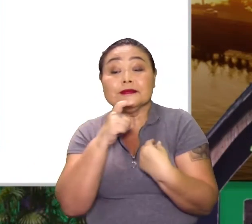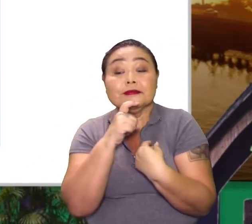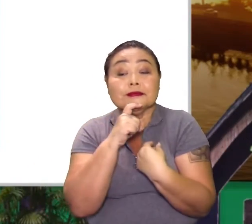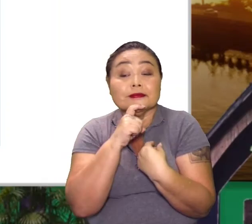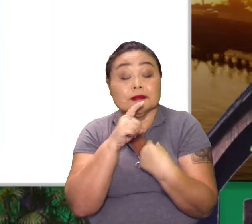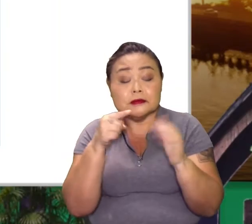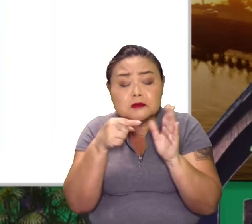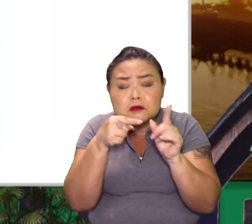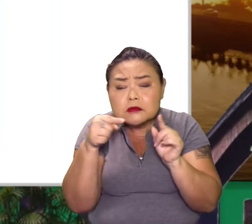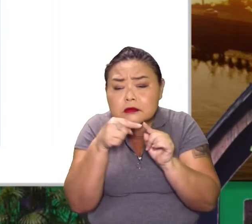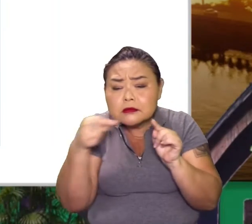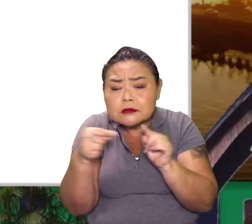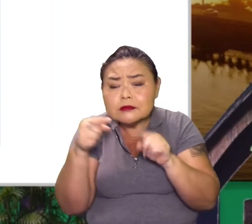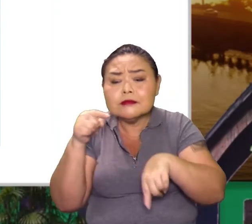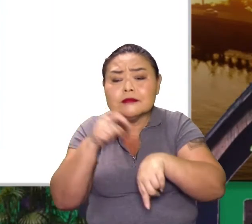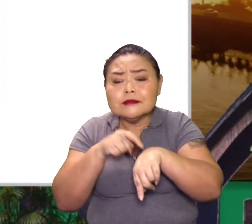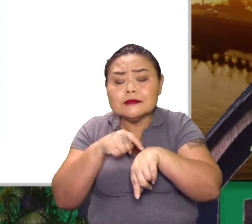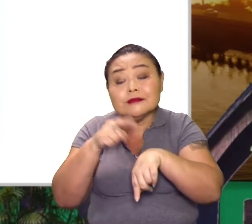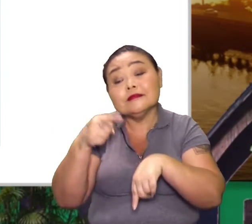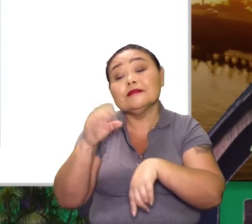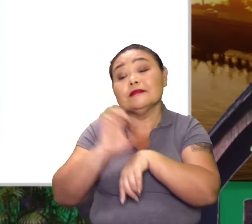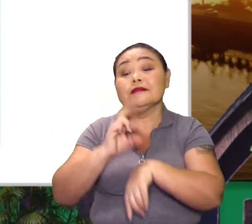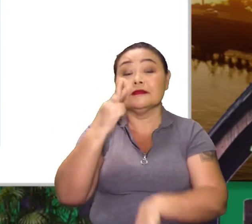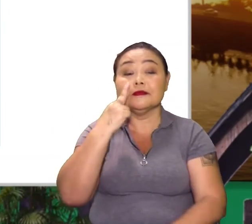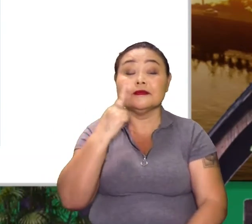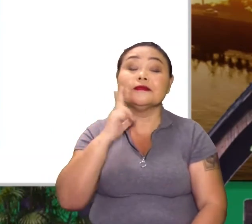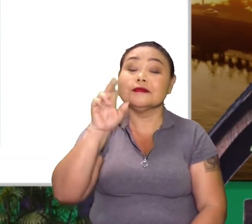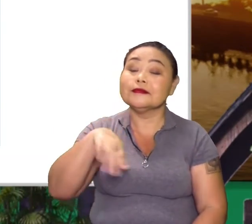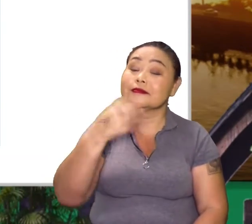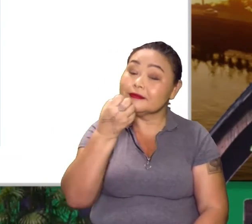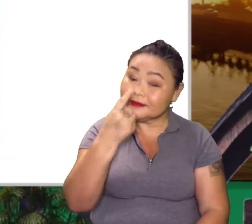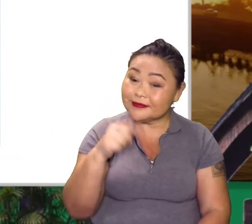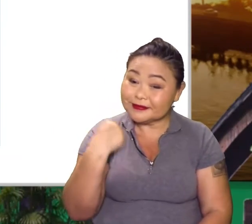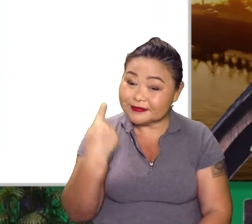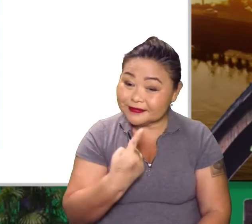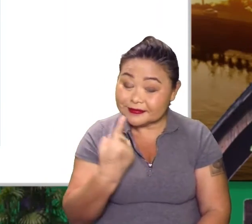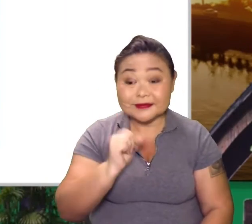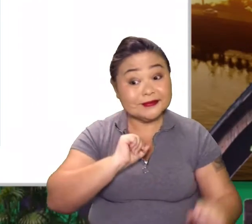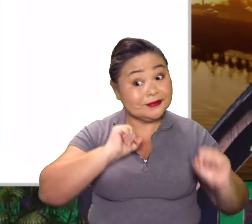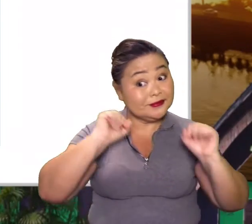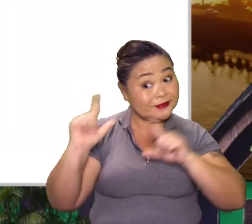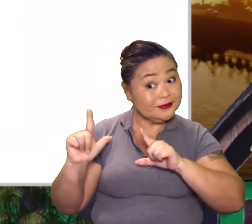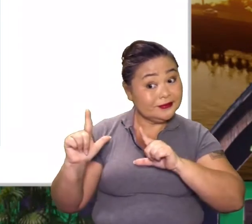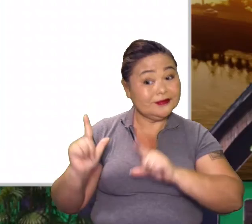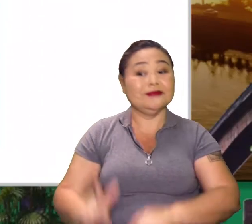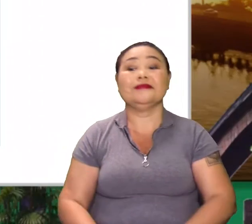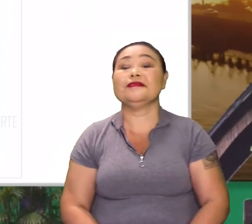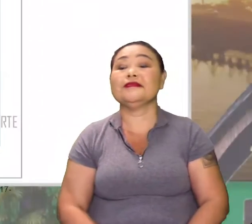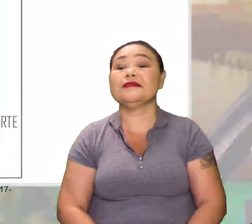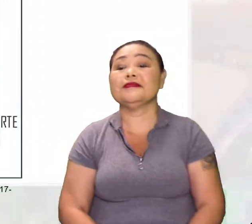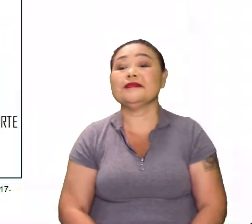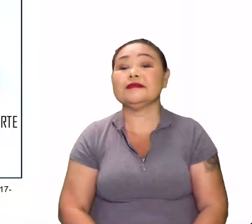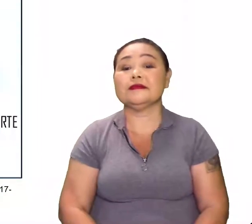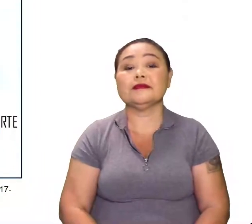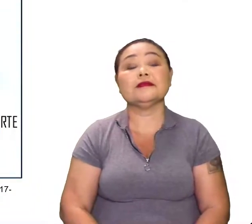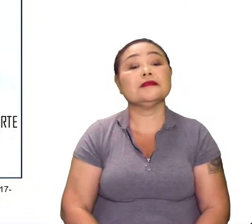é curtíssimo tempo aqui em Rondônia, mas que é muito bom para nós. Vamos lá para a tela?